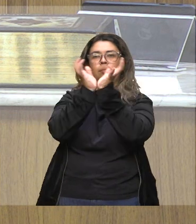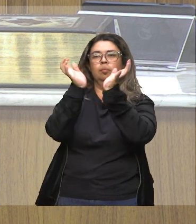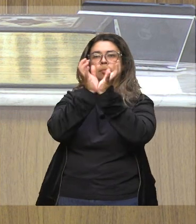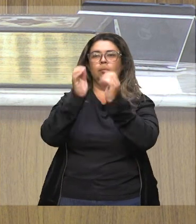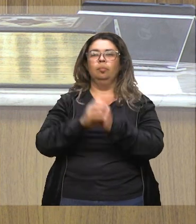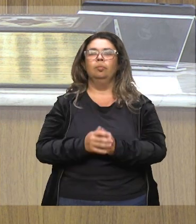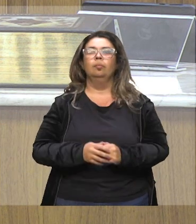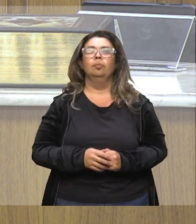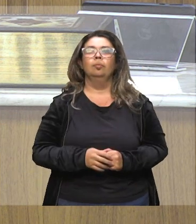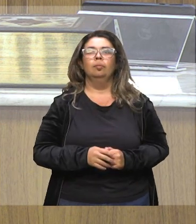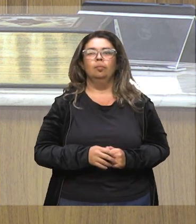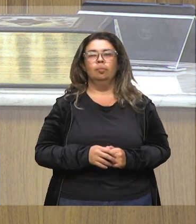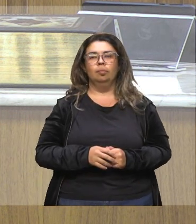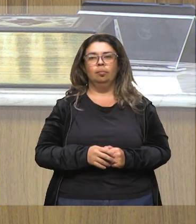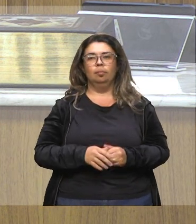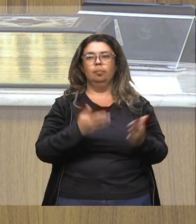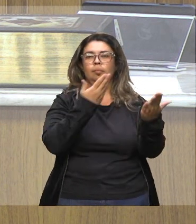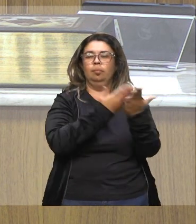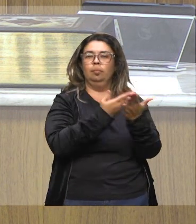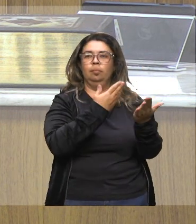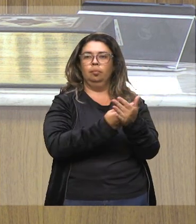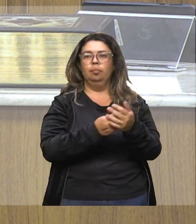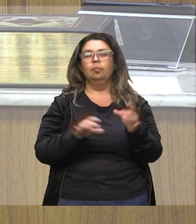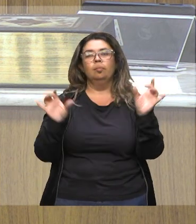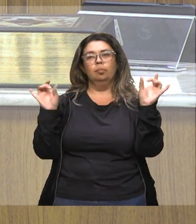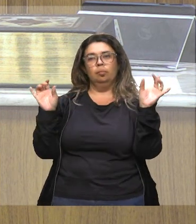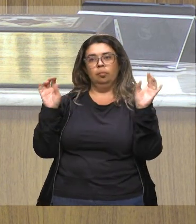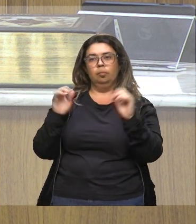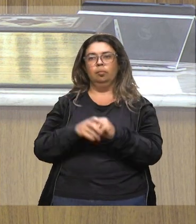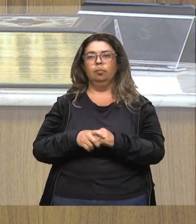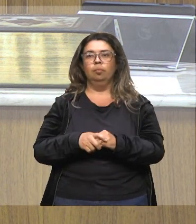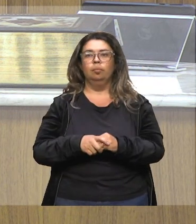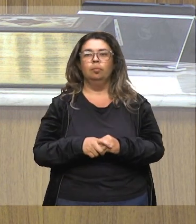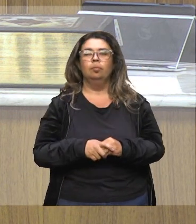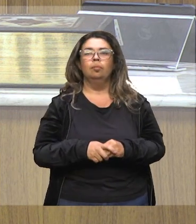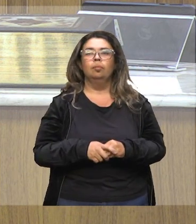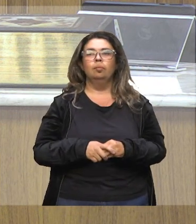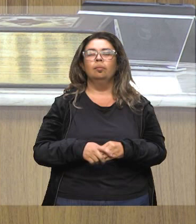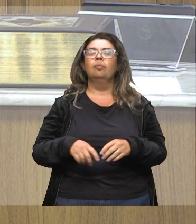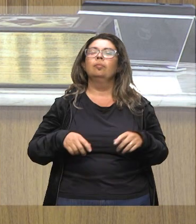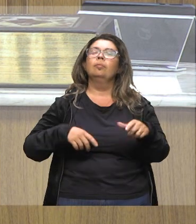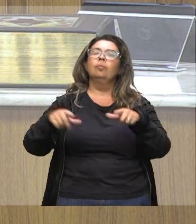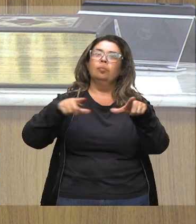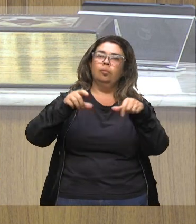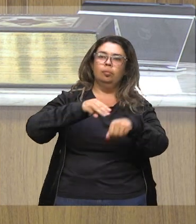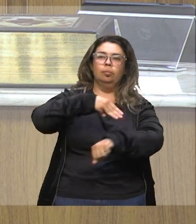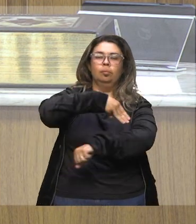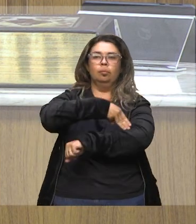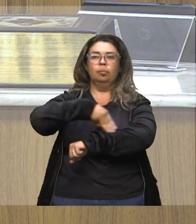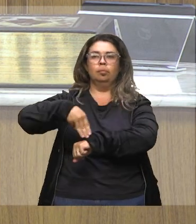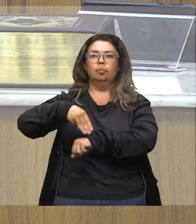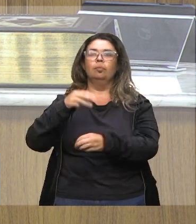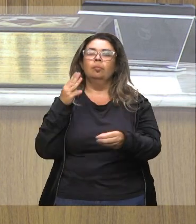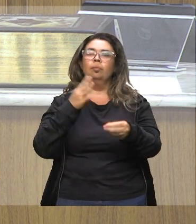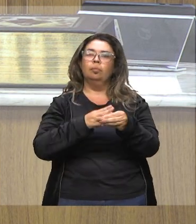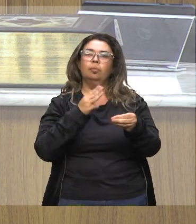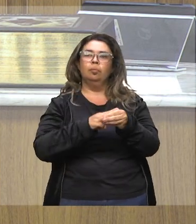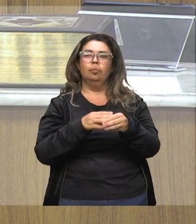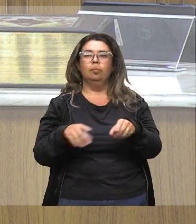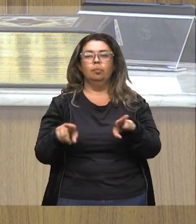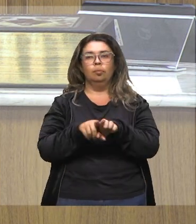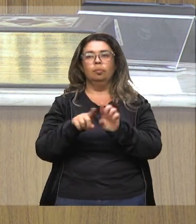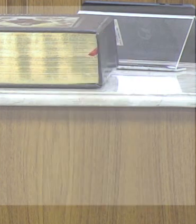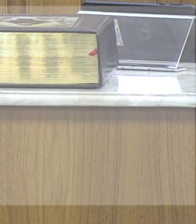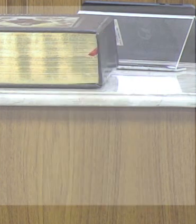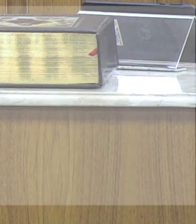de operacionalização da avaliação especial de desempenho, estágio probatório, do quadro de pessoal do Magistério Público Municipal e do quadro de apoio escolar